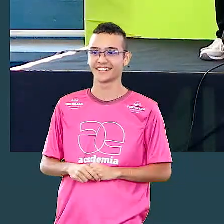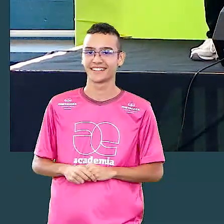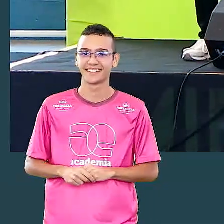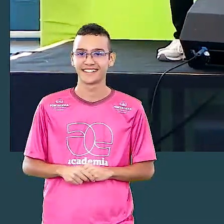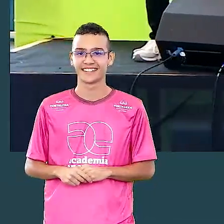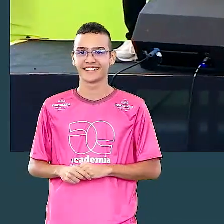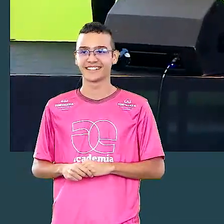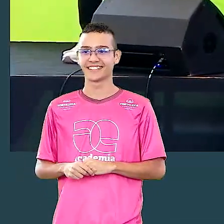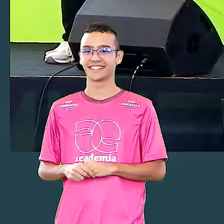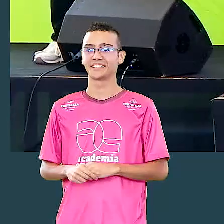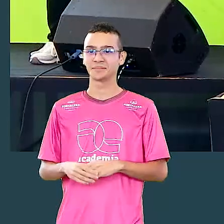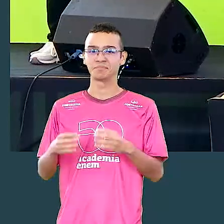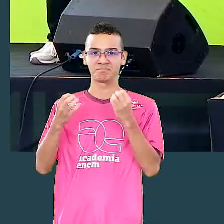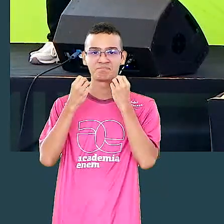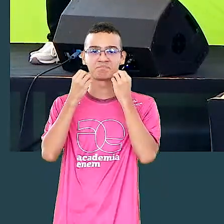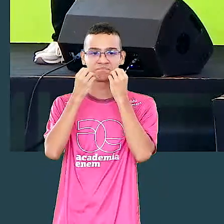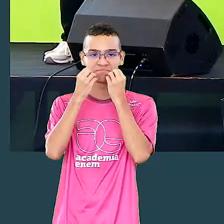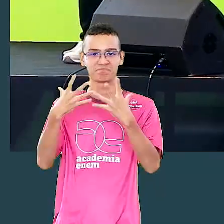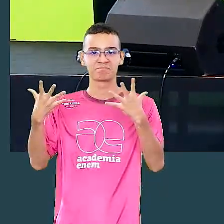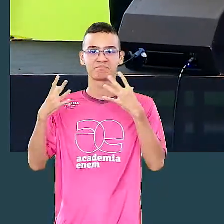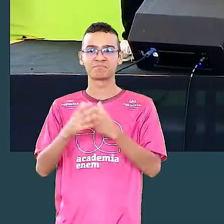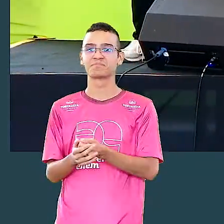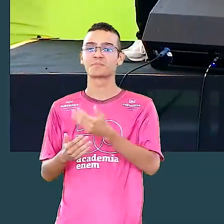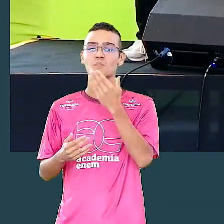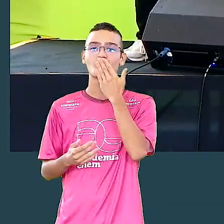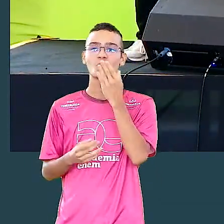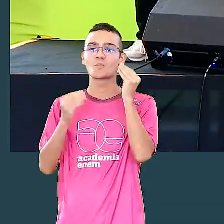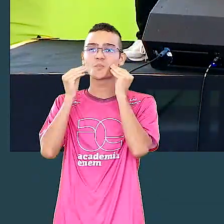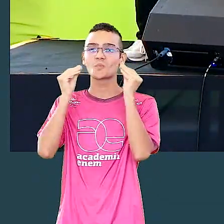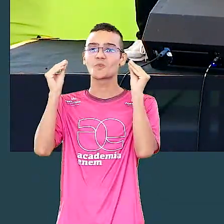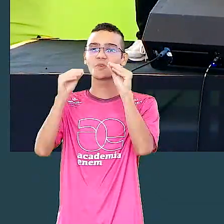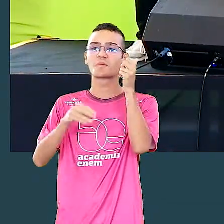Bom demais! Beijo, mãe! Tchau, tchau!